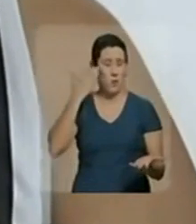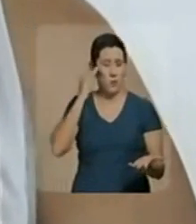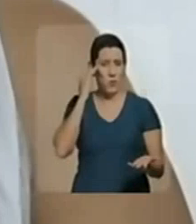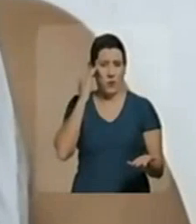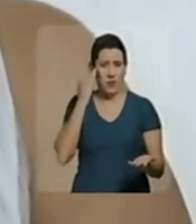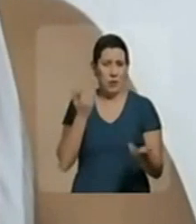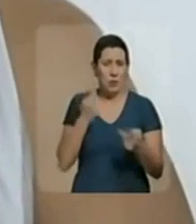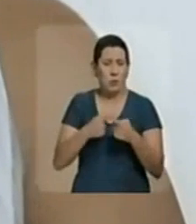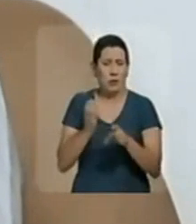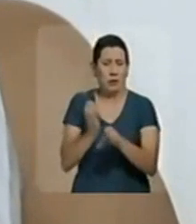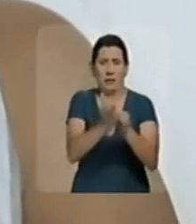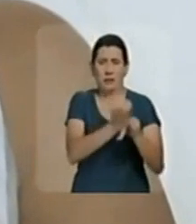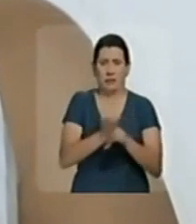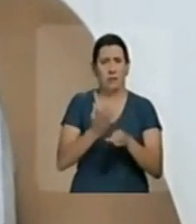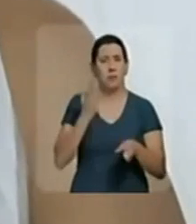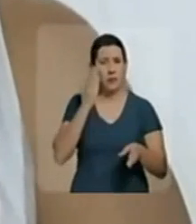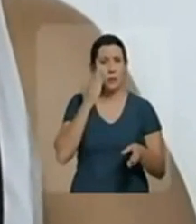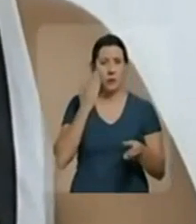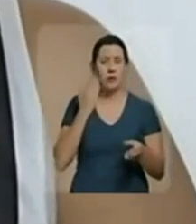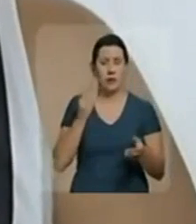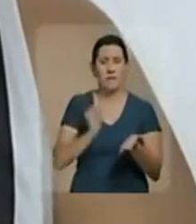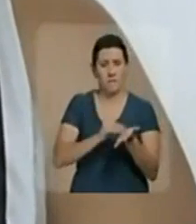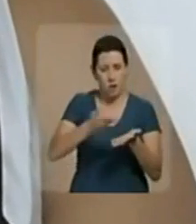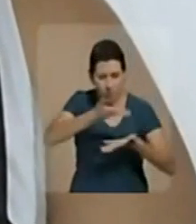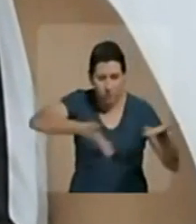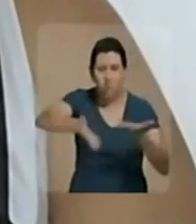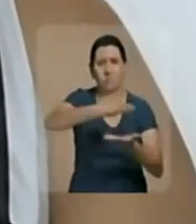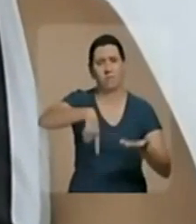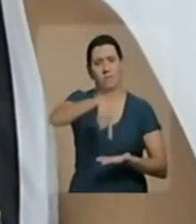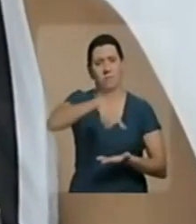Não entendo essa comunicação, mas eu sei que não tem a comunicação.